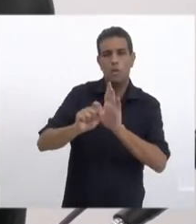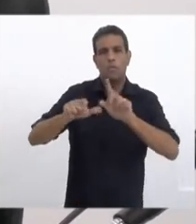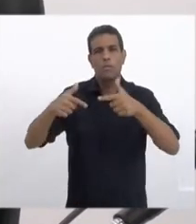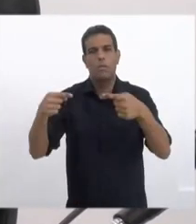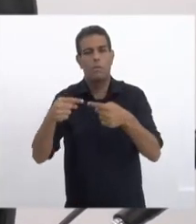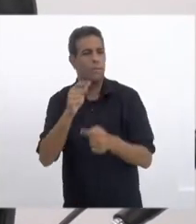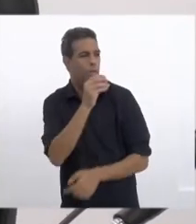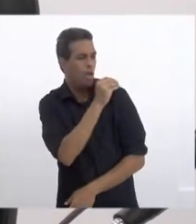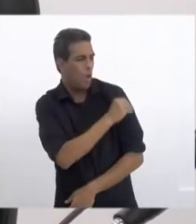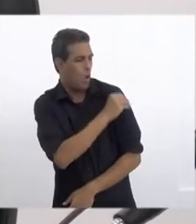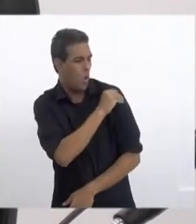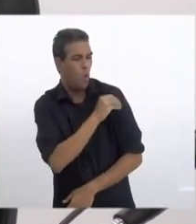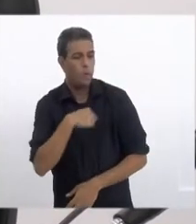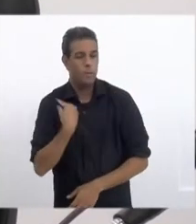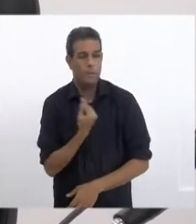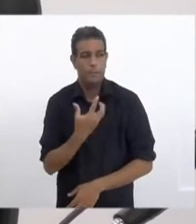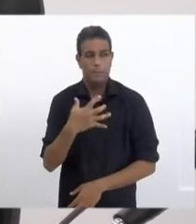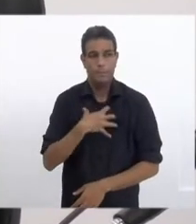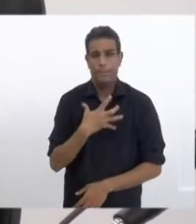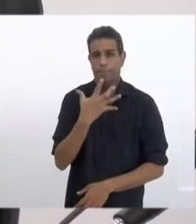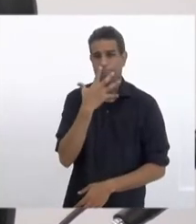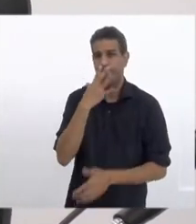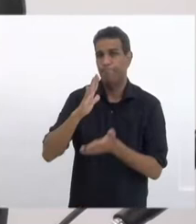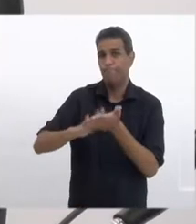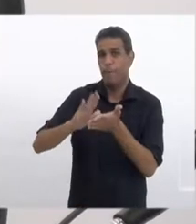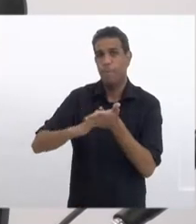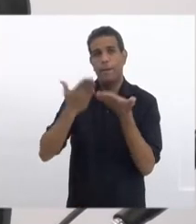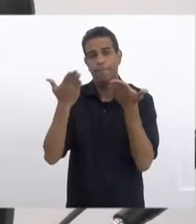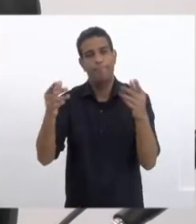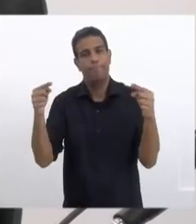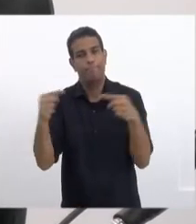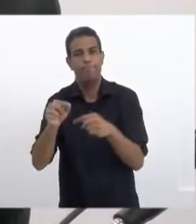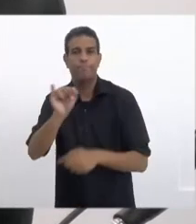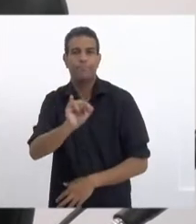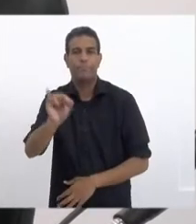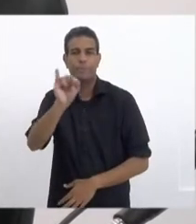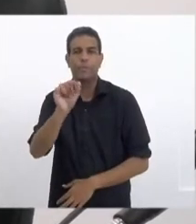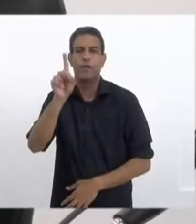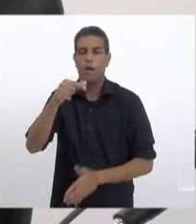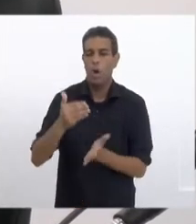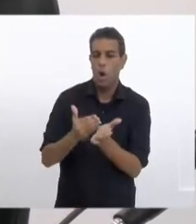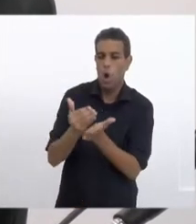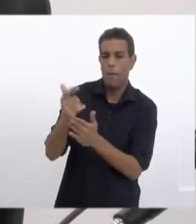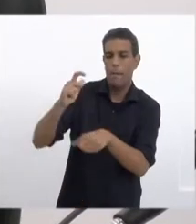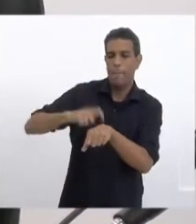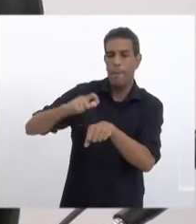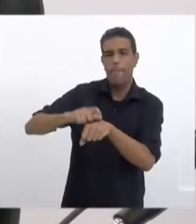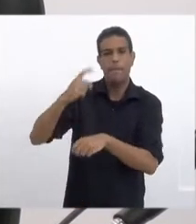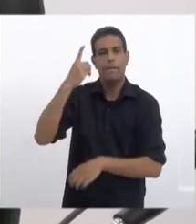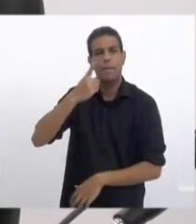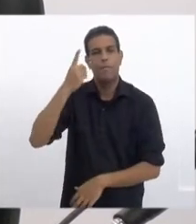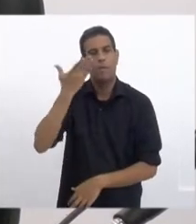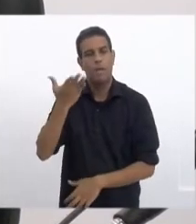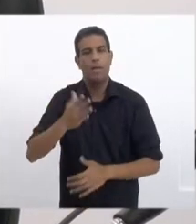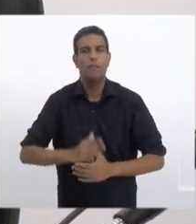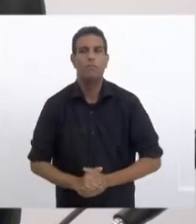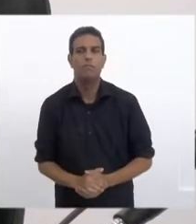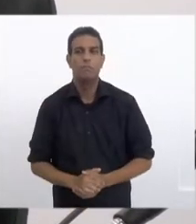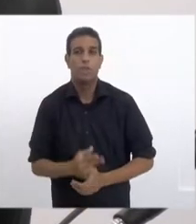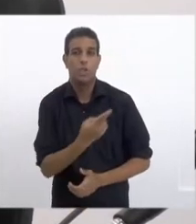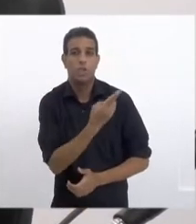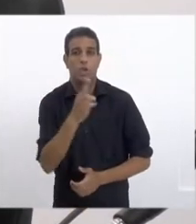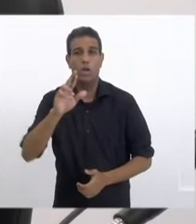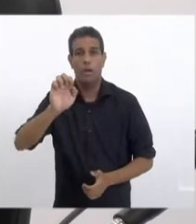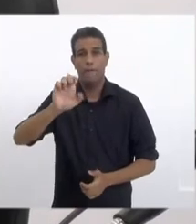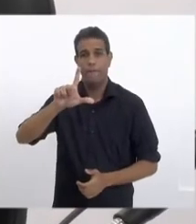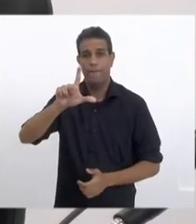outras drogas. Então, parabenizar e registrar aqui a importância dessa iniciativa do deputado. Meu nome é Rafael,